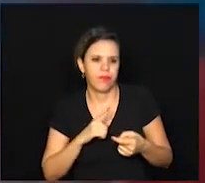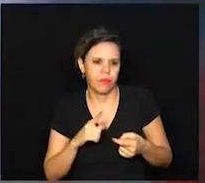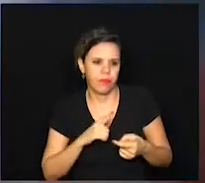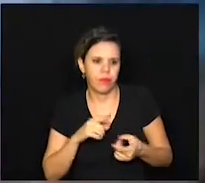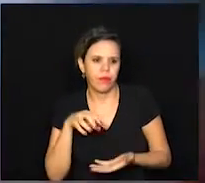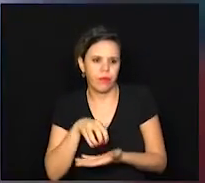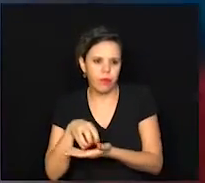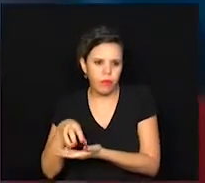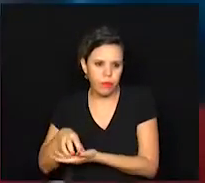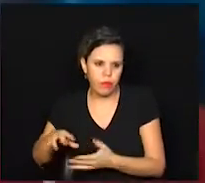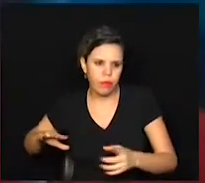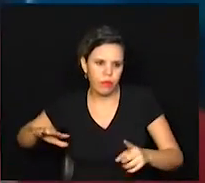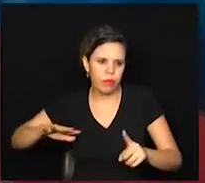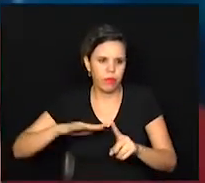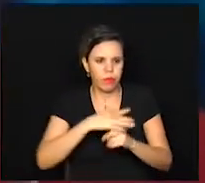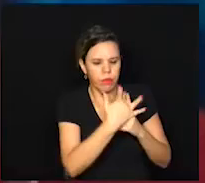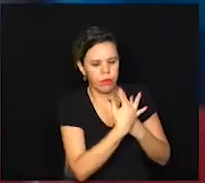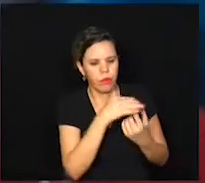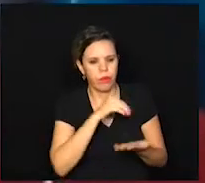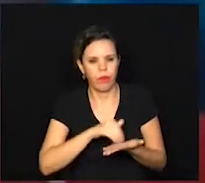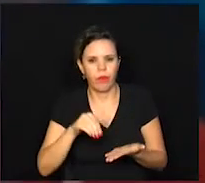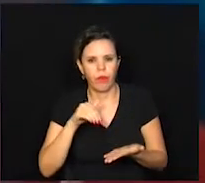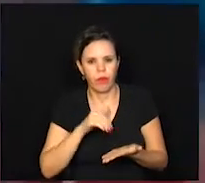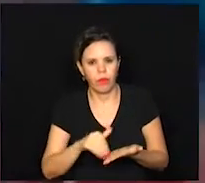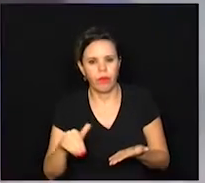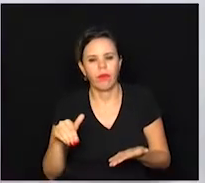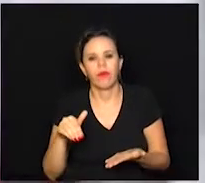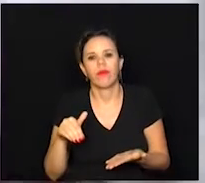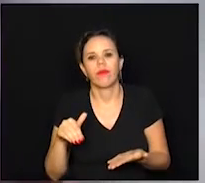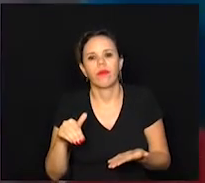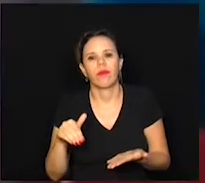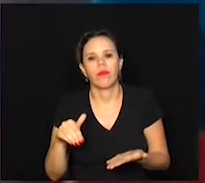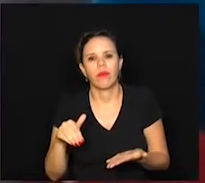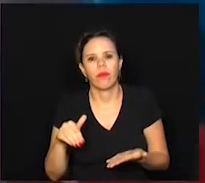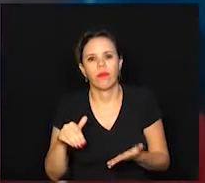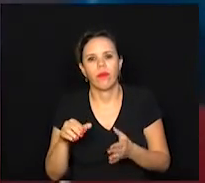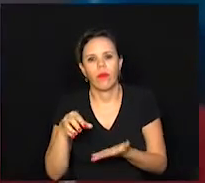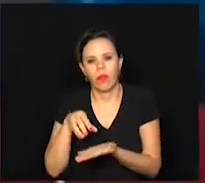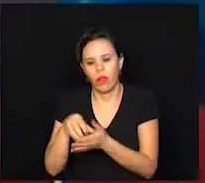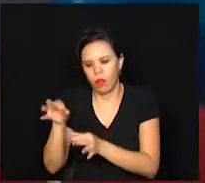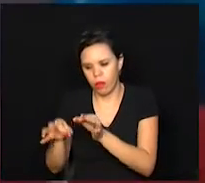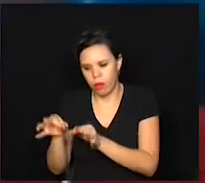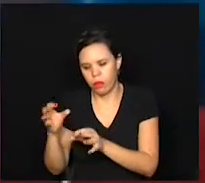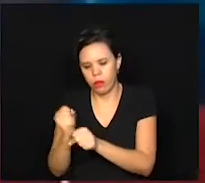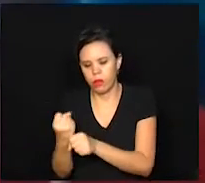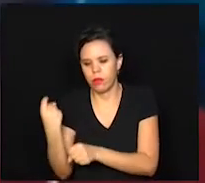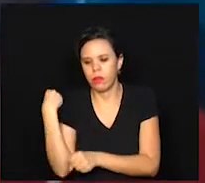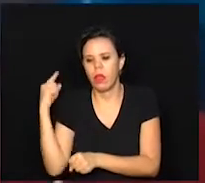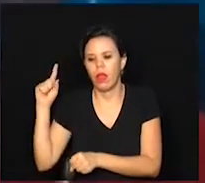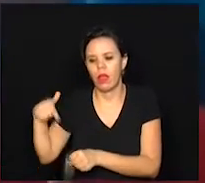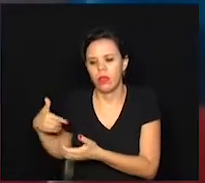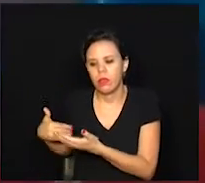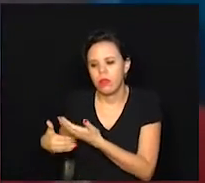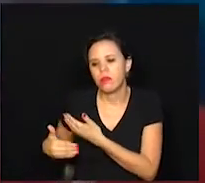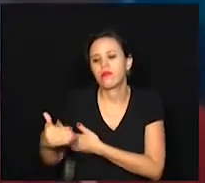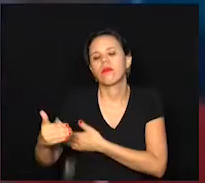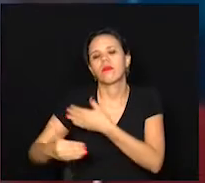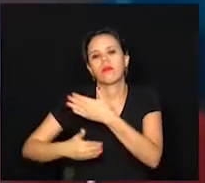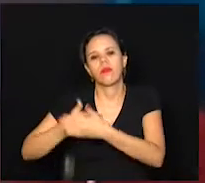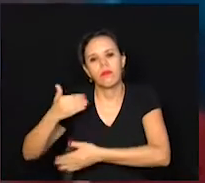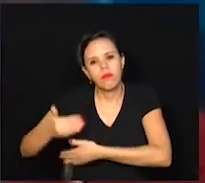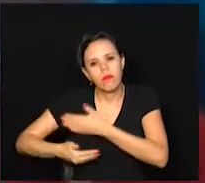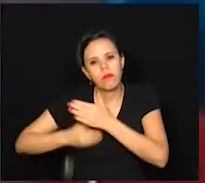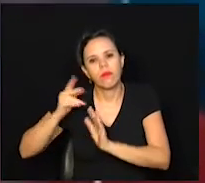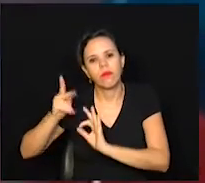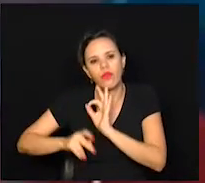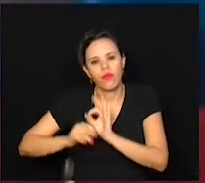da cidadania na secretaria, inclusive era a Secretaria de Assuntos Jurídicos, e, portanto, aquele plano foi